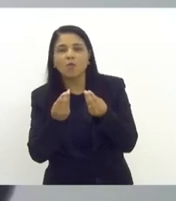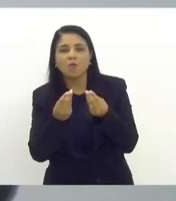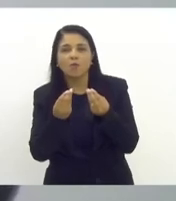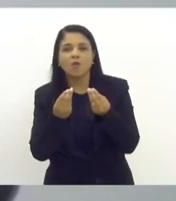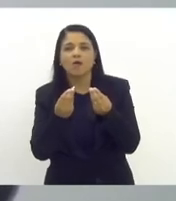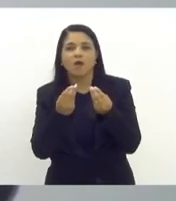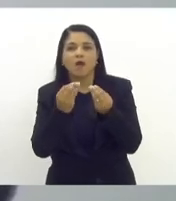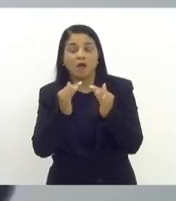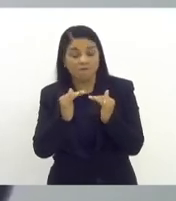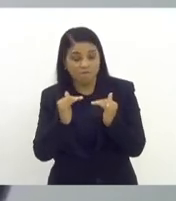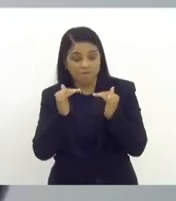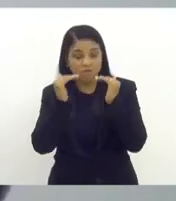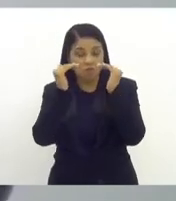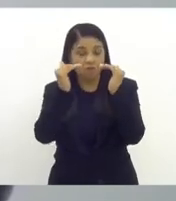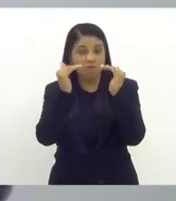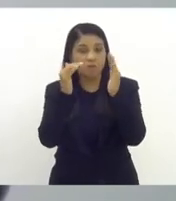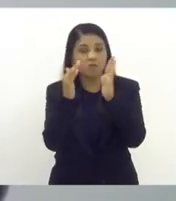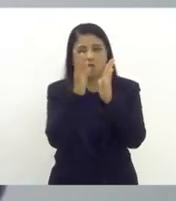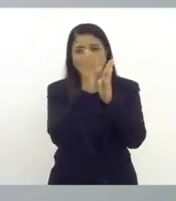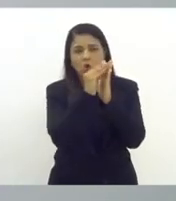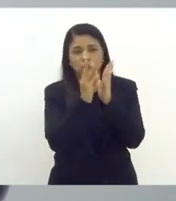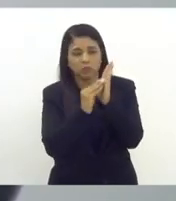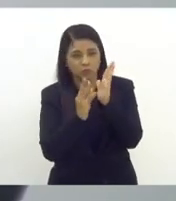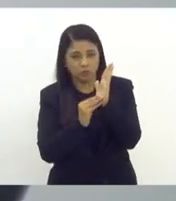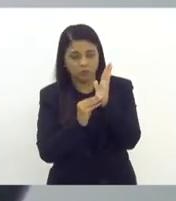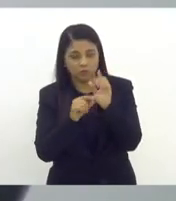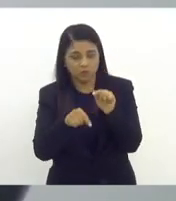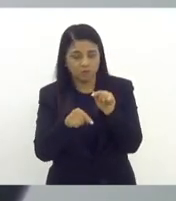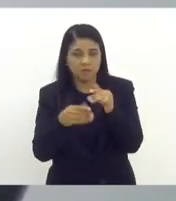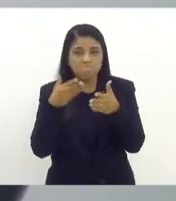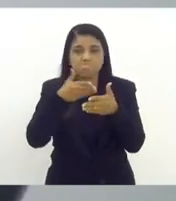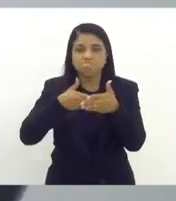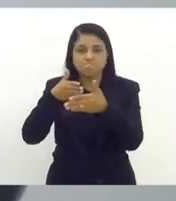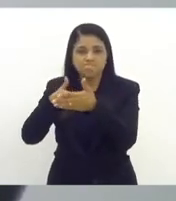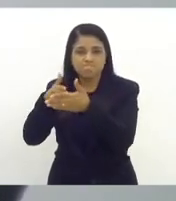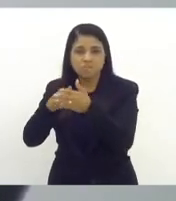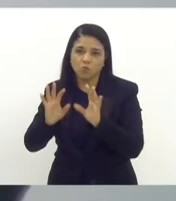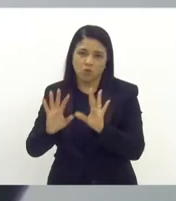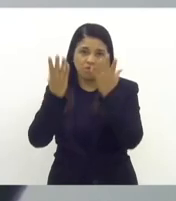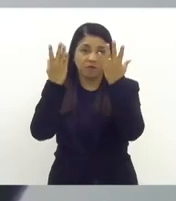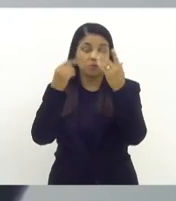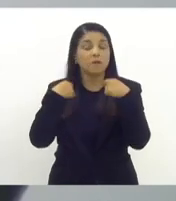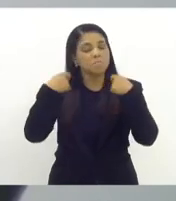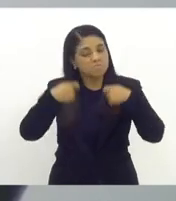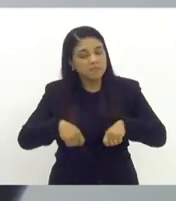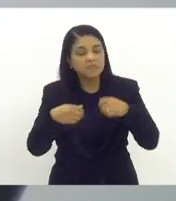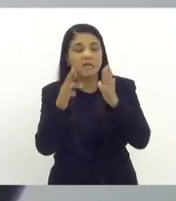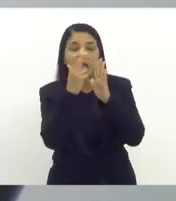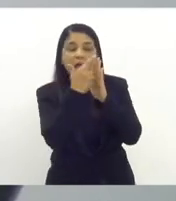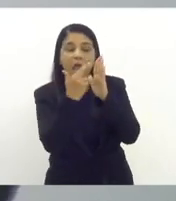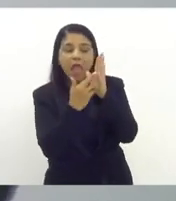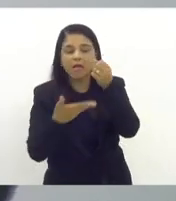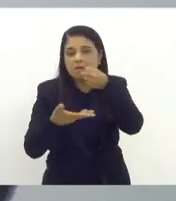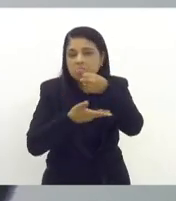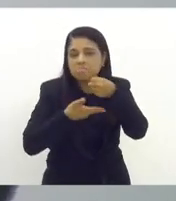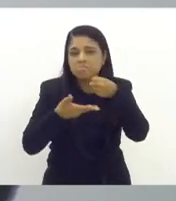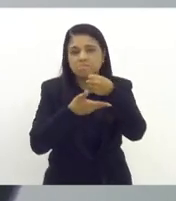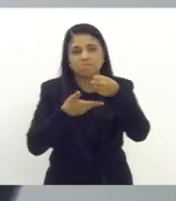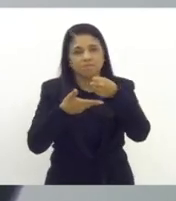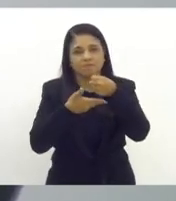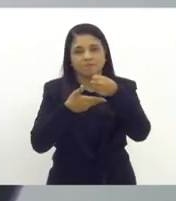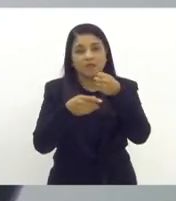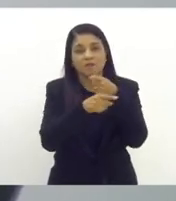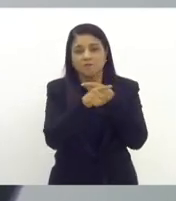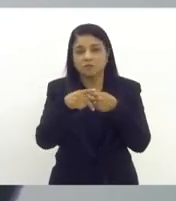a formalidade não deve ser tanta que inviabiliza um evento mas nós temos que ter regras mínimas o que eu acho que vocês também